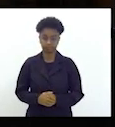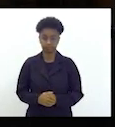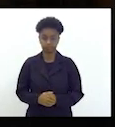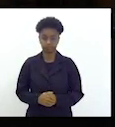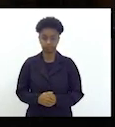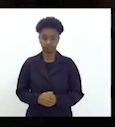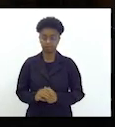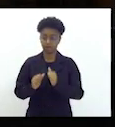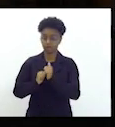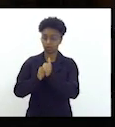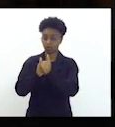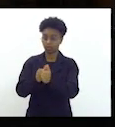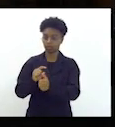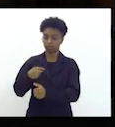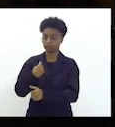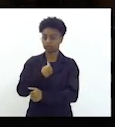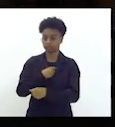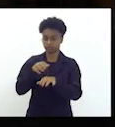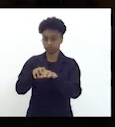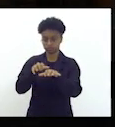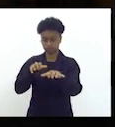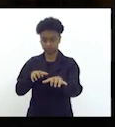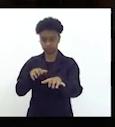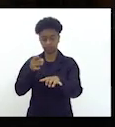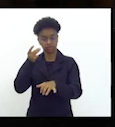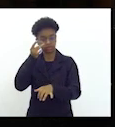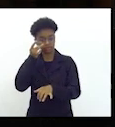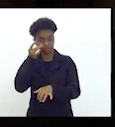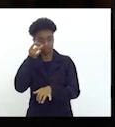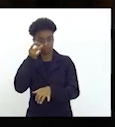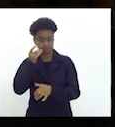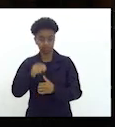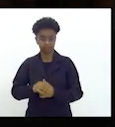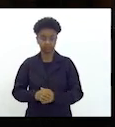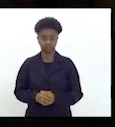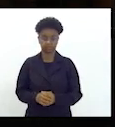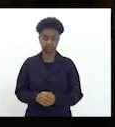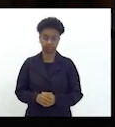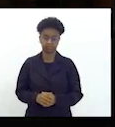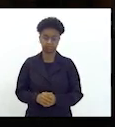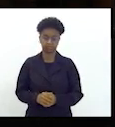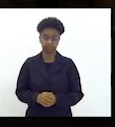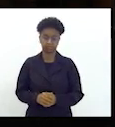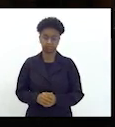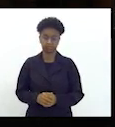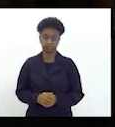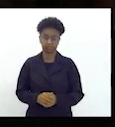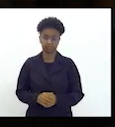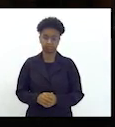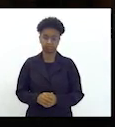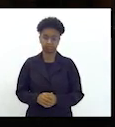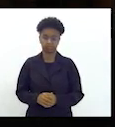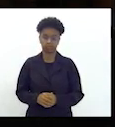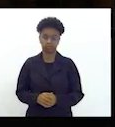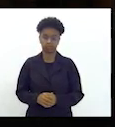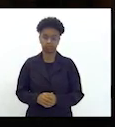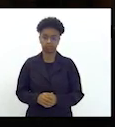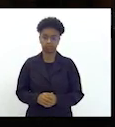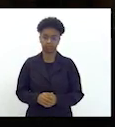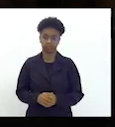que nos acompanham de forma presencial ou de forma remota